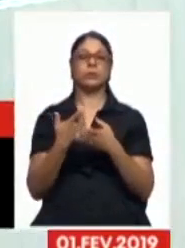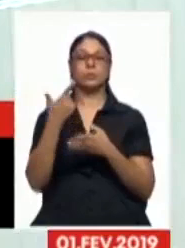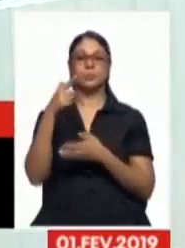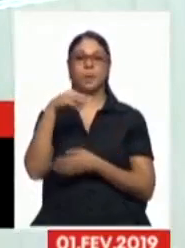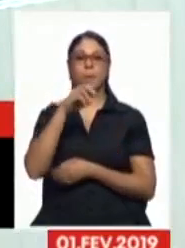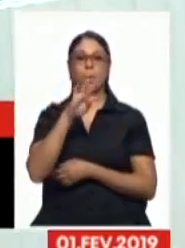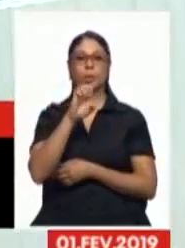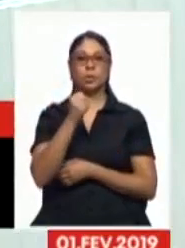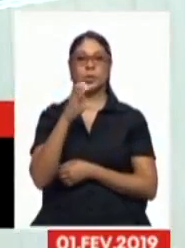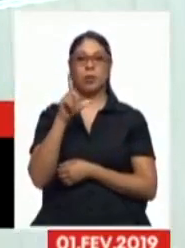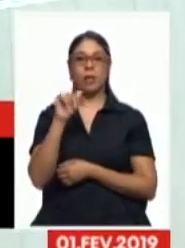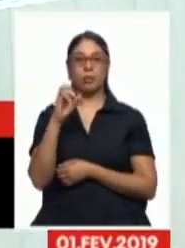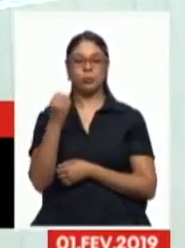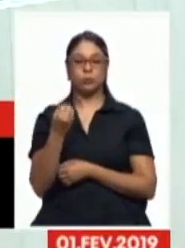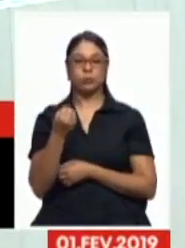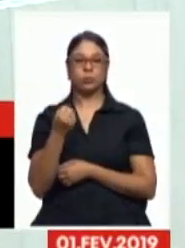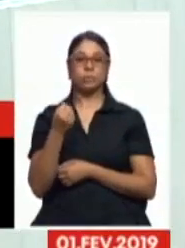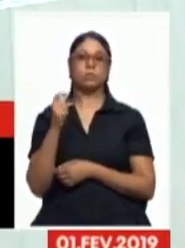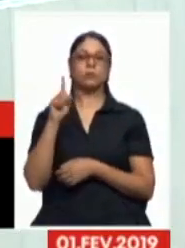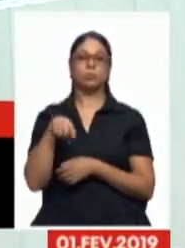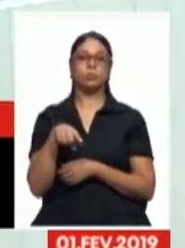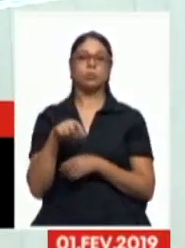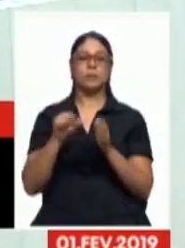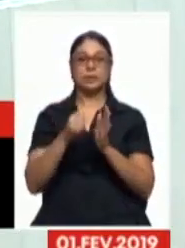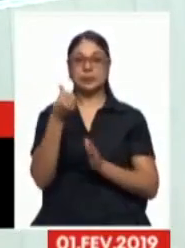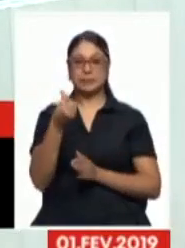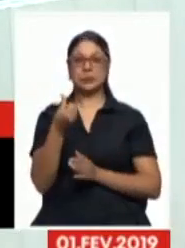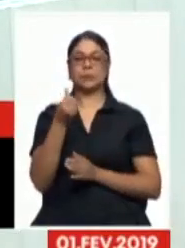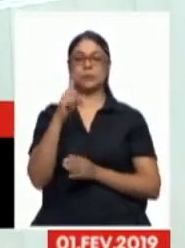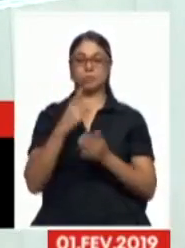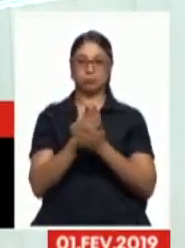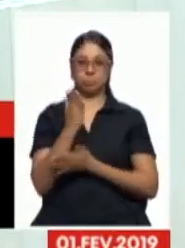para o sexto mandato na Assembleia Legislativa.